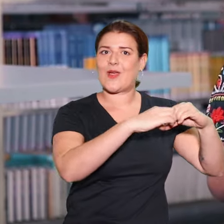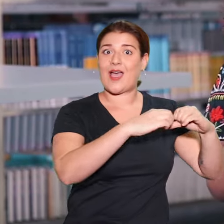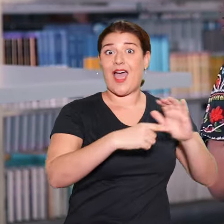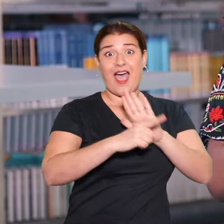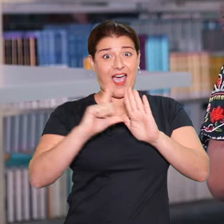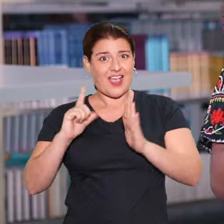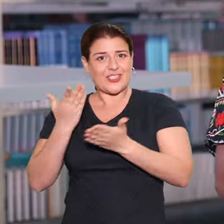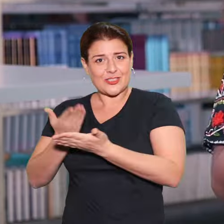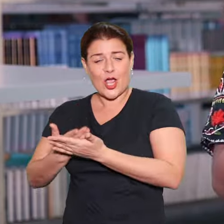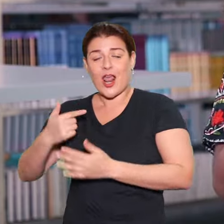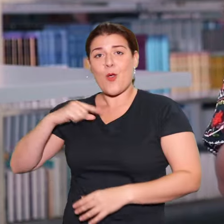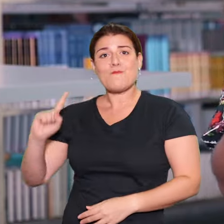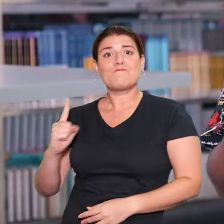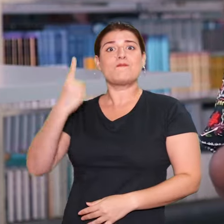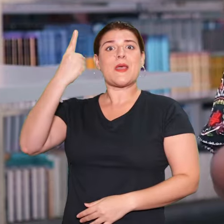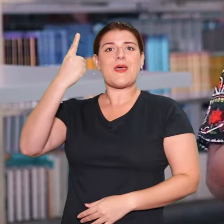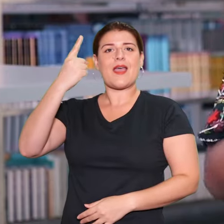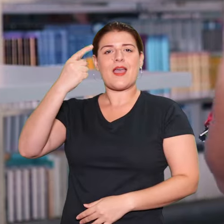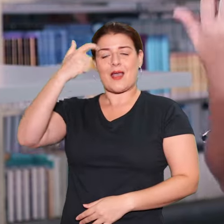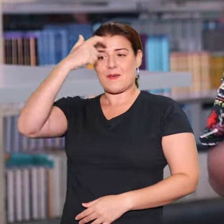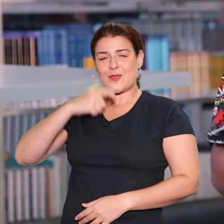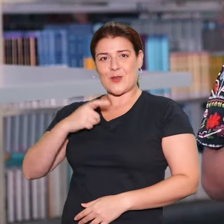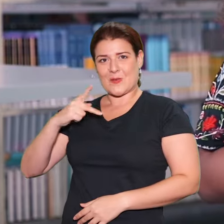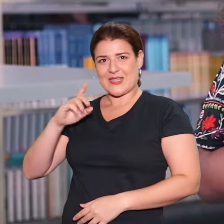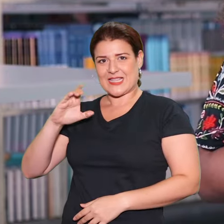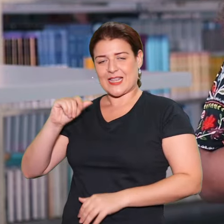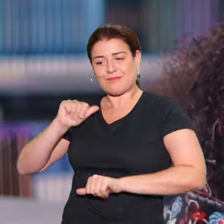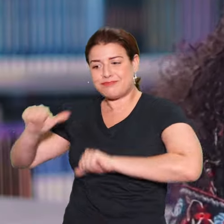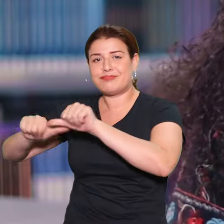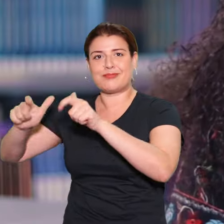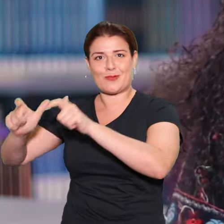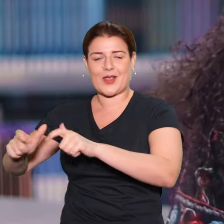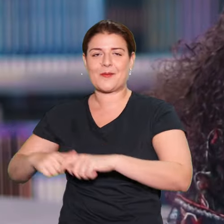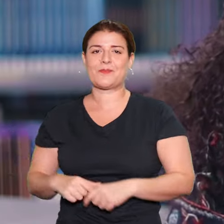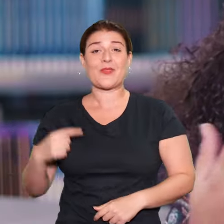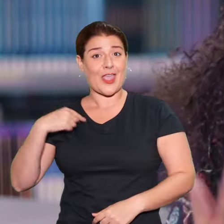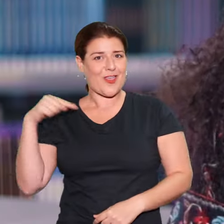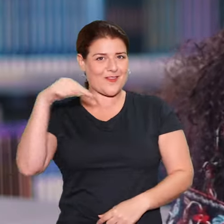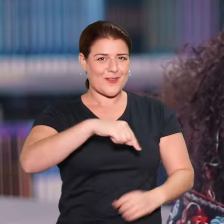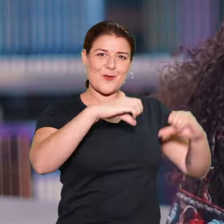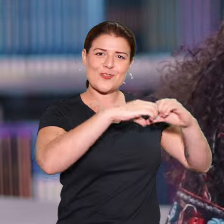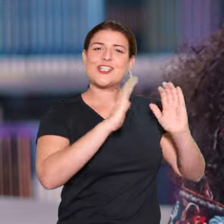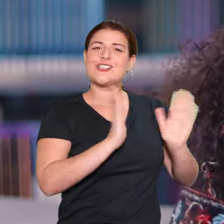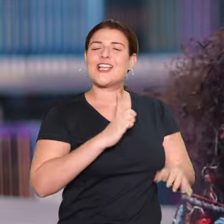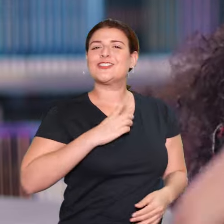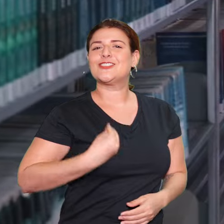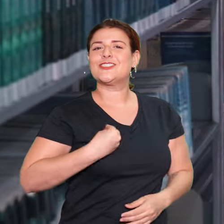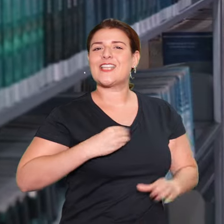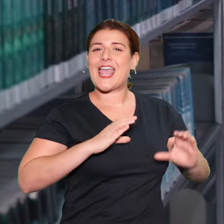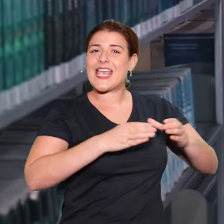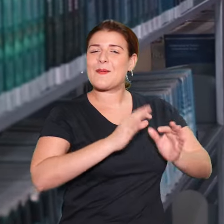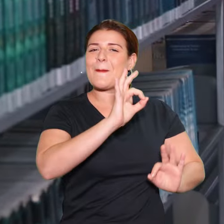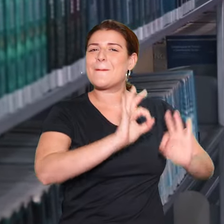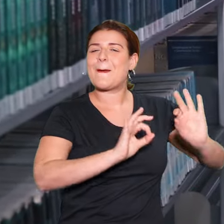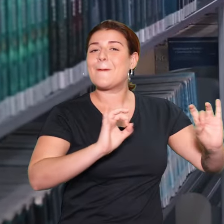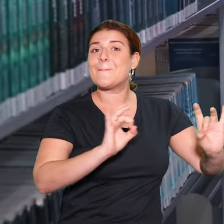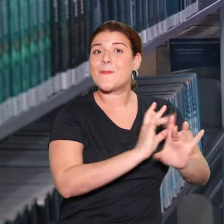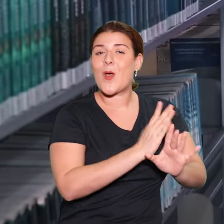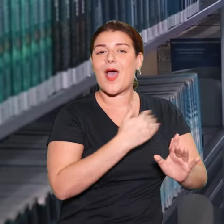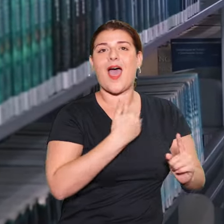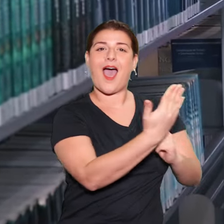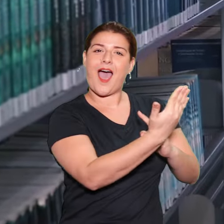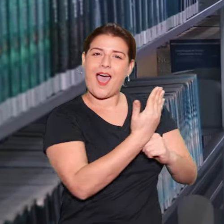então, eu fui uma pessoa que trouxe uma certa mudança. Quando eu cheguei aqui na Uniswam, já existia toda uma equipe preparada